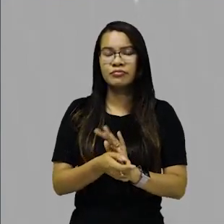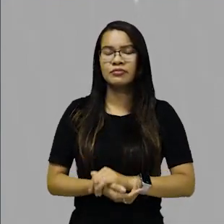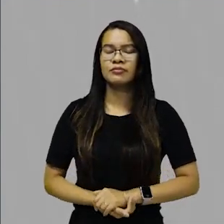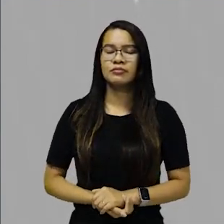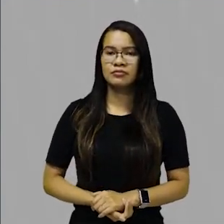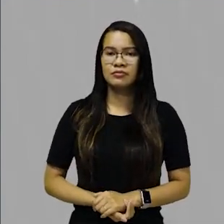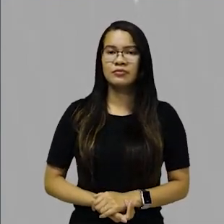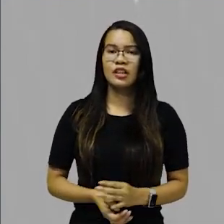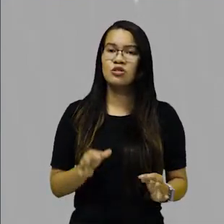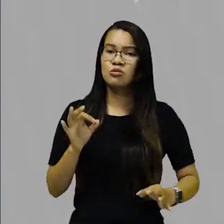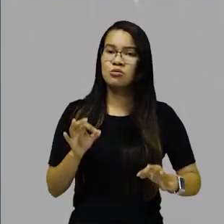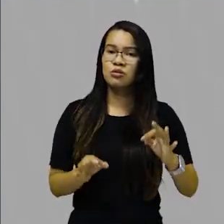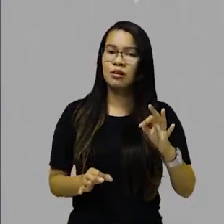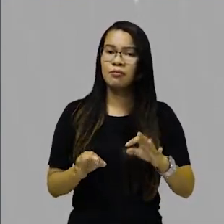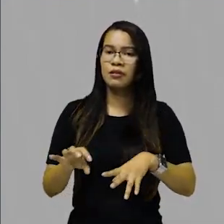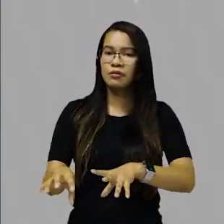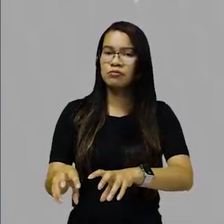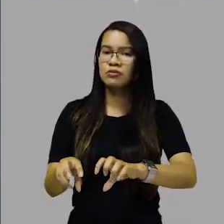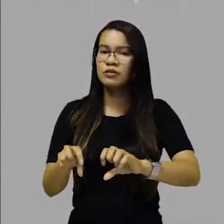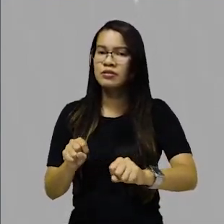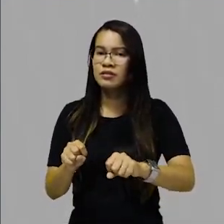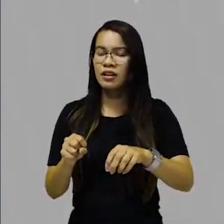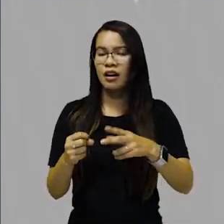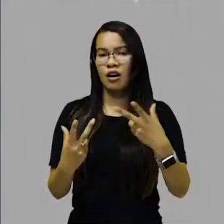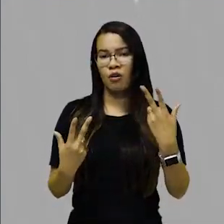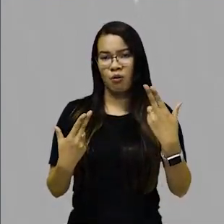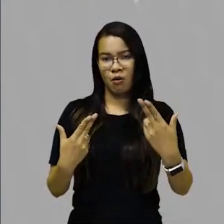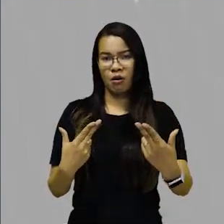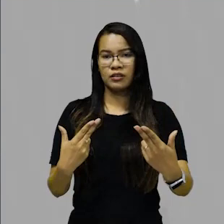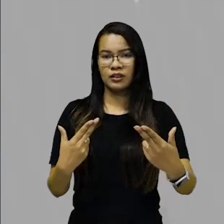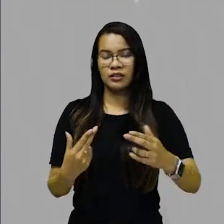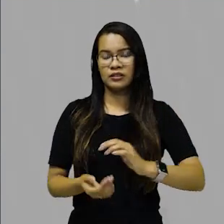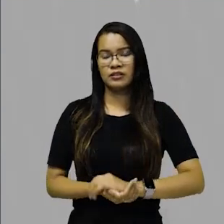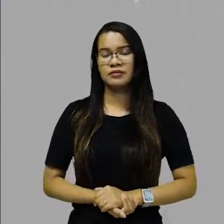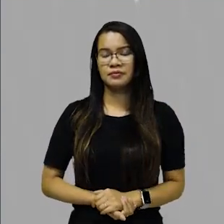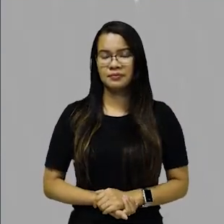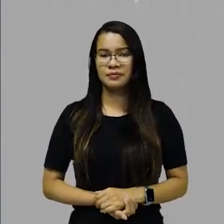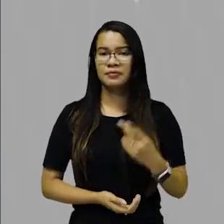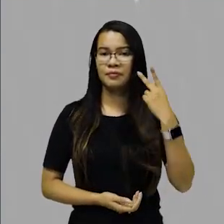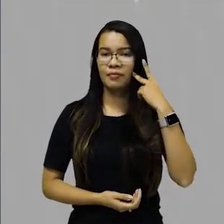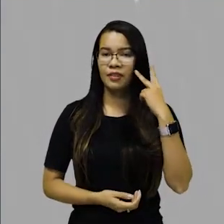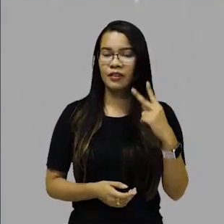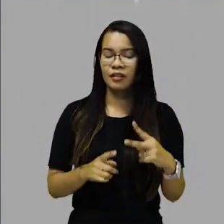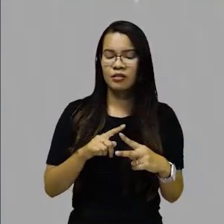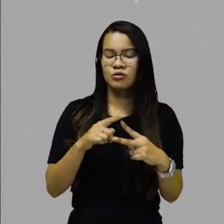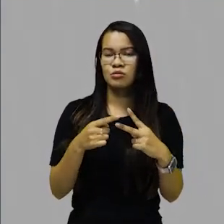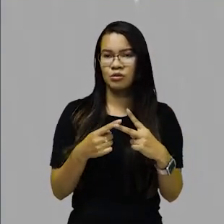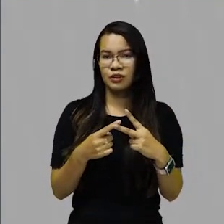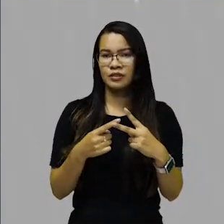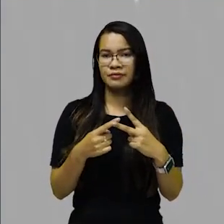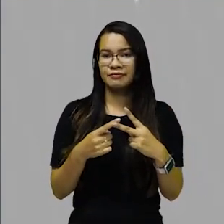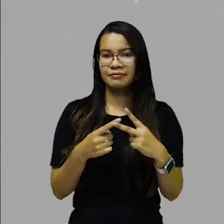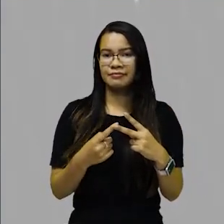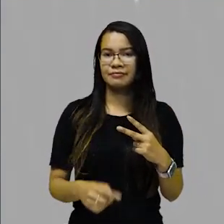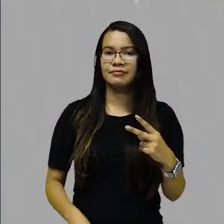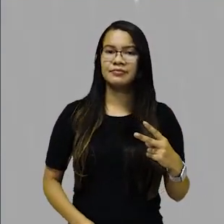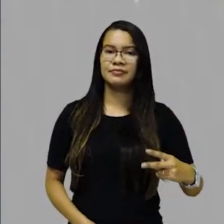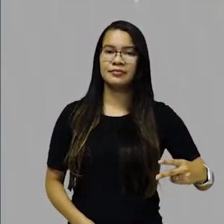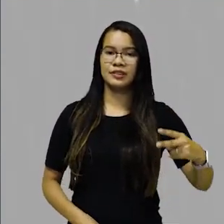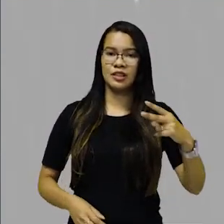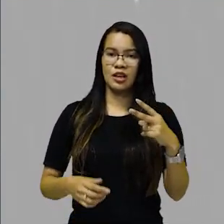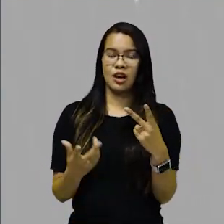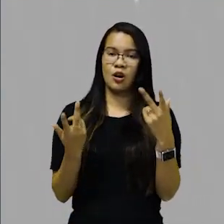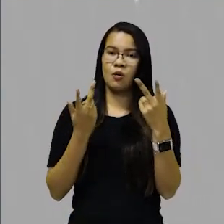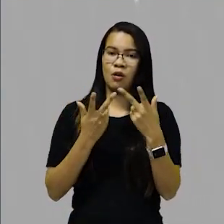É justamente estar buscando a igualdade de condições para os 2 gêneros. Igualdade